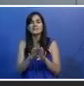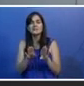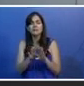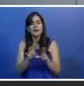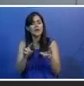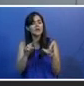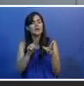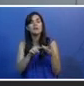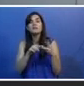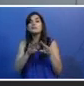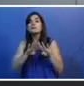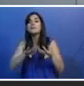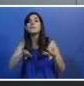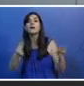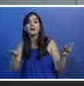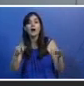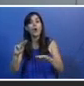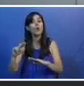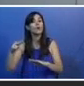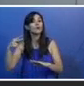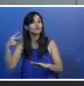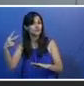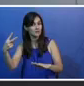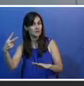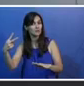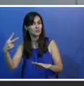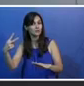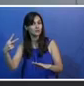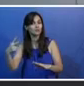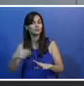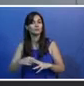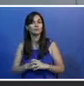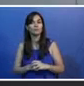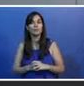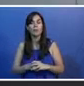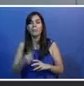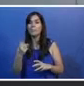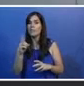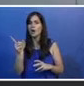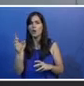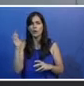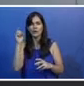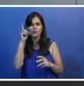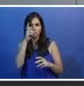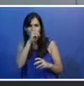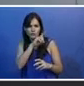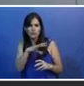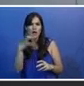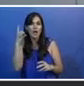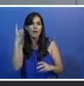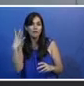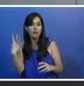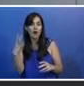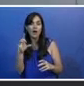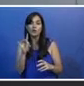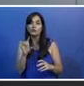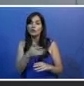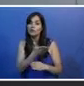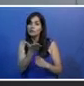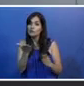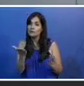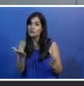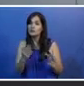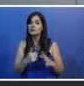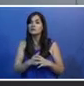o coeficiente da parte literal. Não é um tema difícil, é fácil. É tudo uma questão